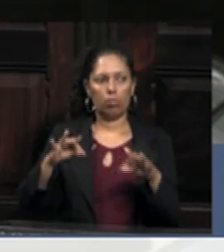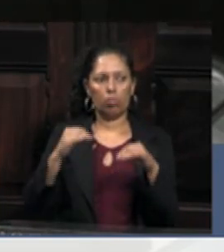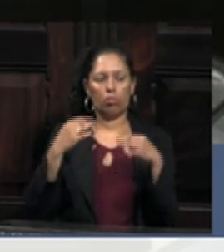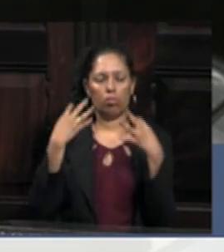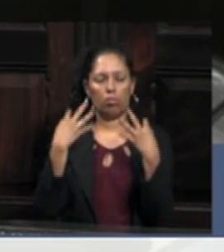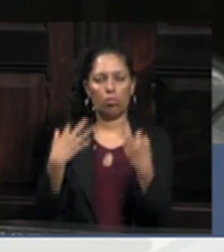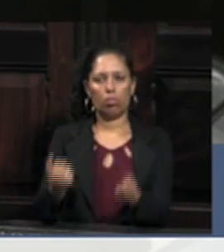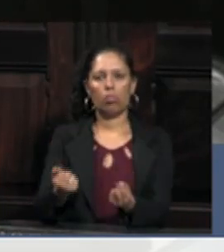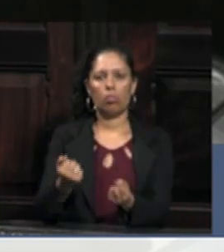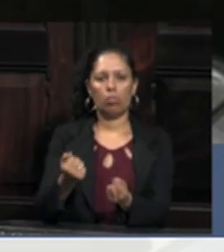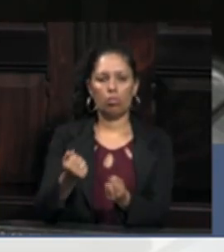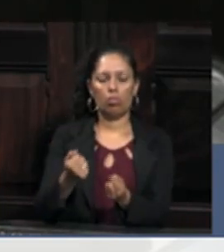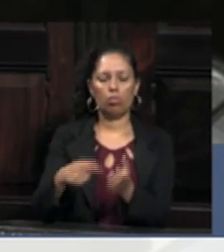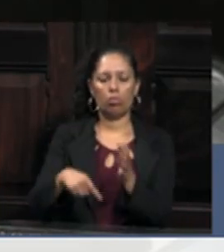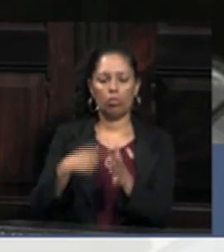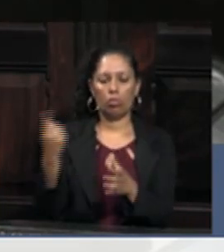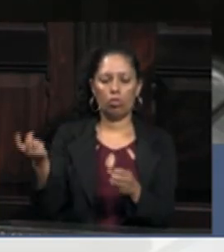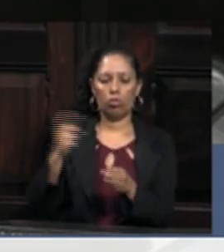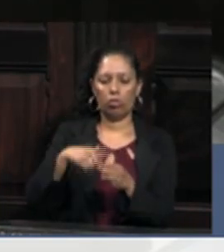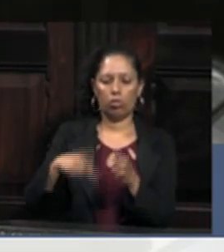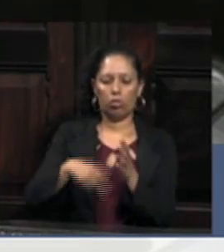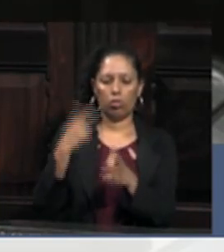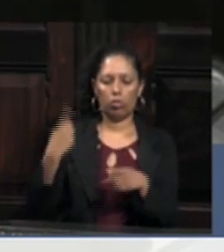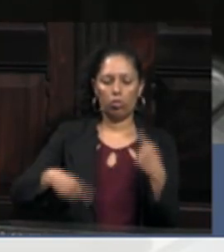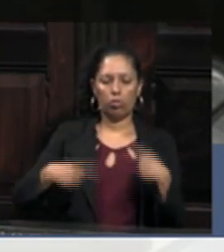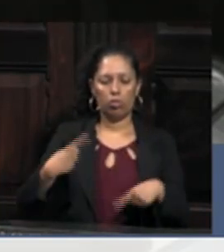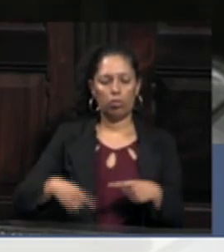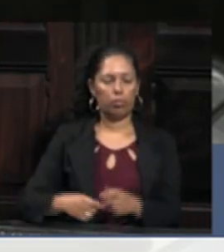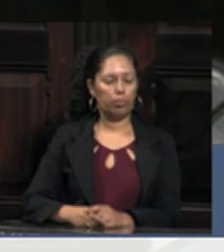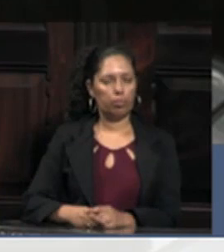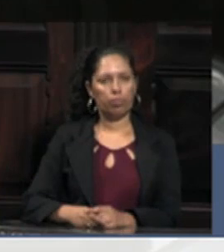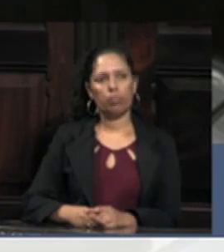comissão, aprovado em primeira, retorna em segunda discussão.